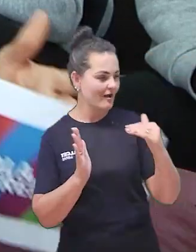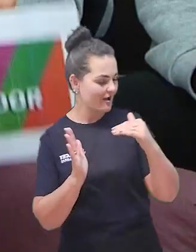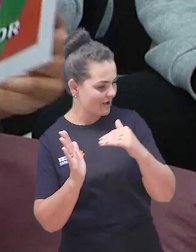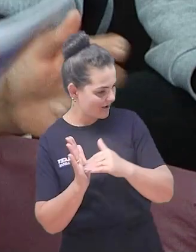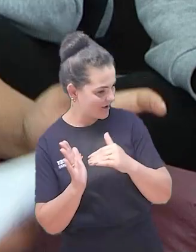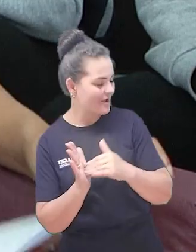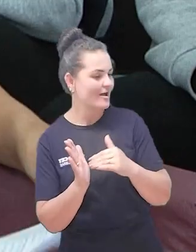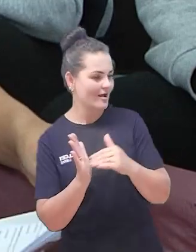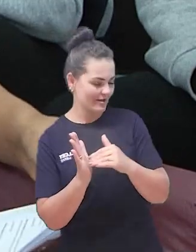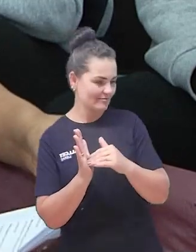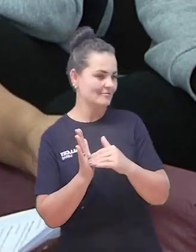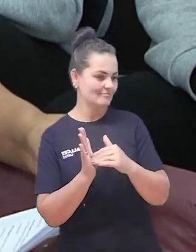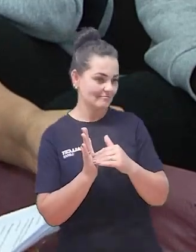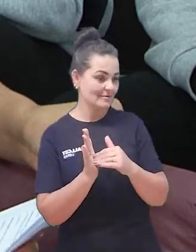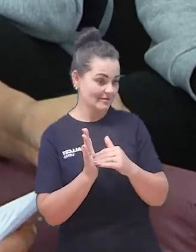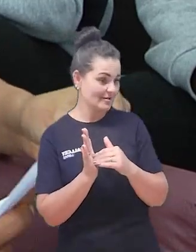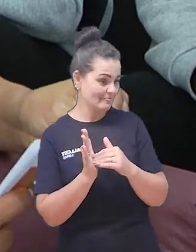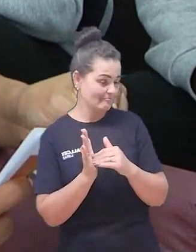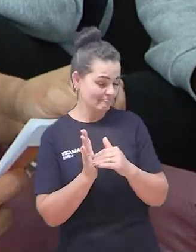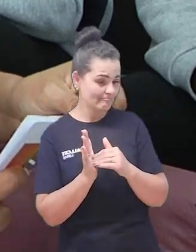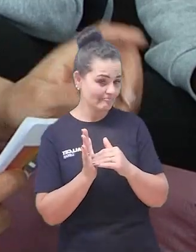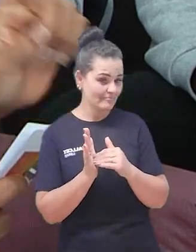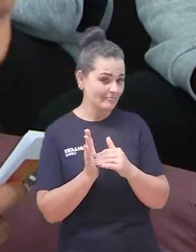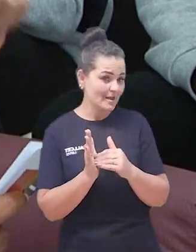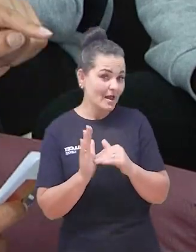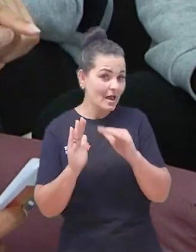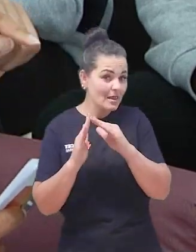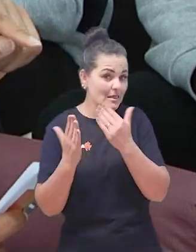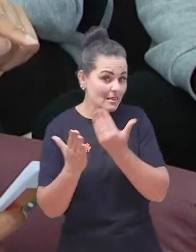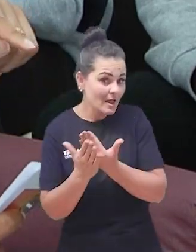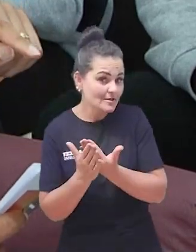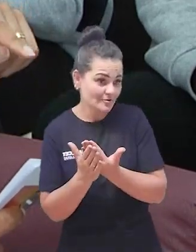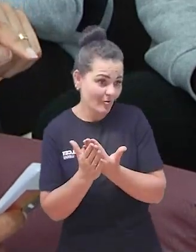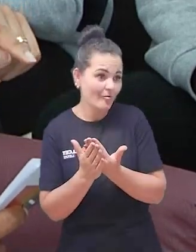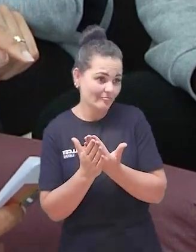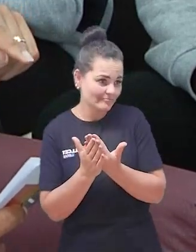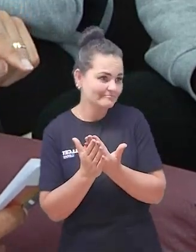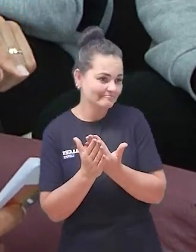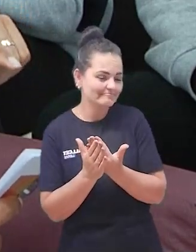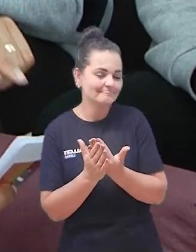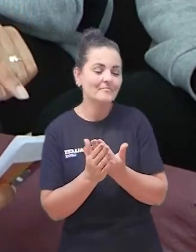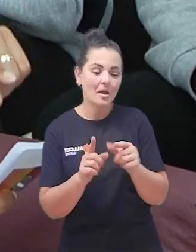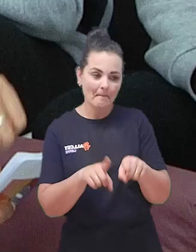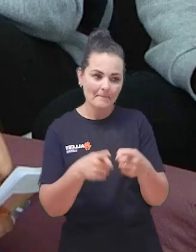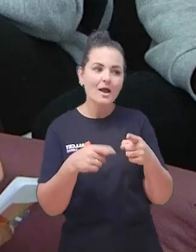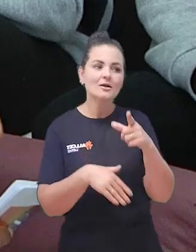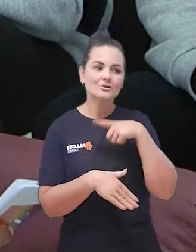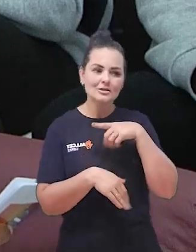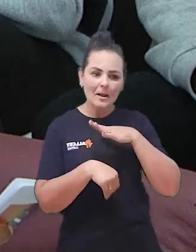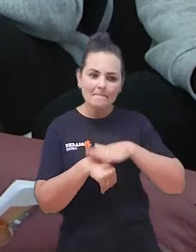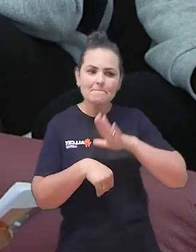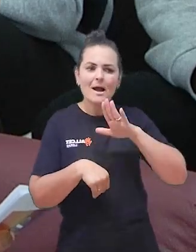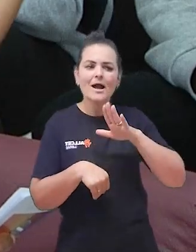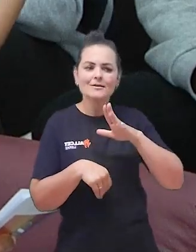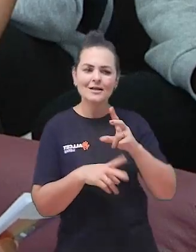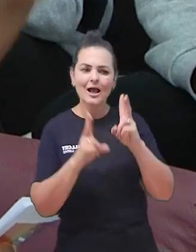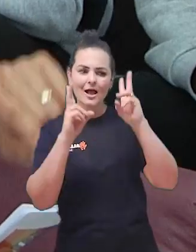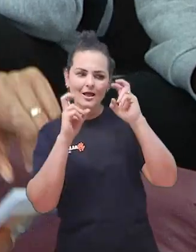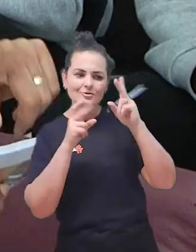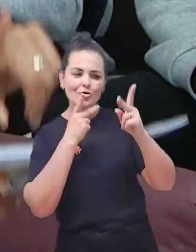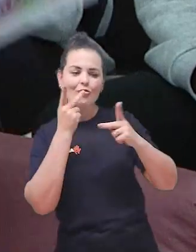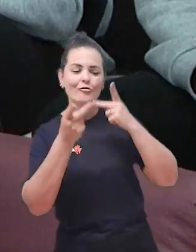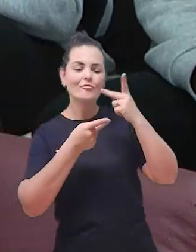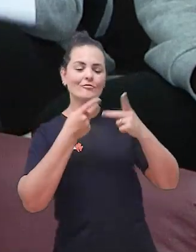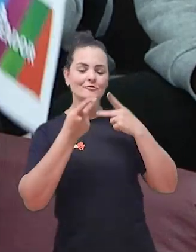até passando já pela fase da escola, mas nós ainda temos assunto para falar do tempo lá do vereador,